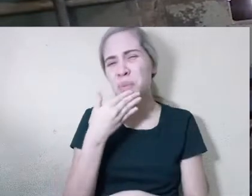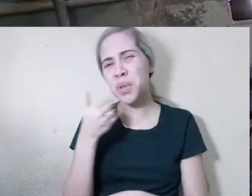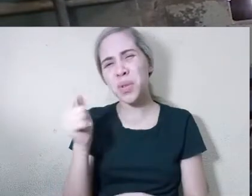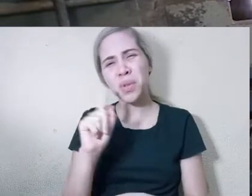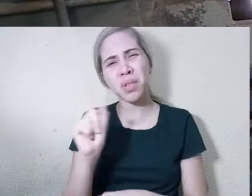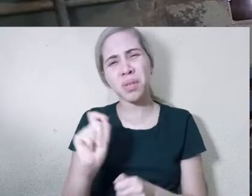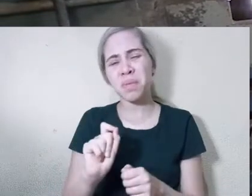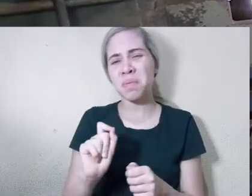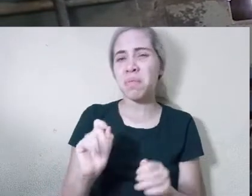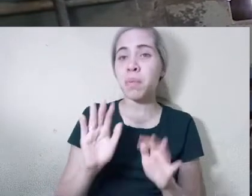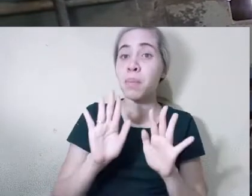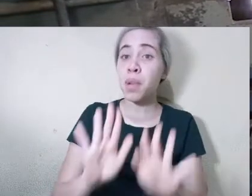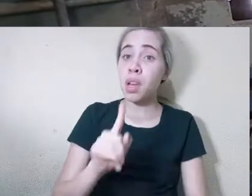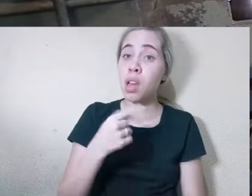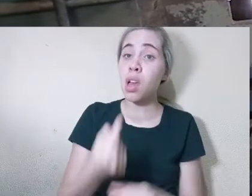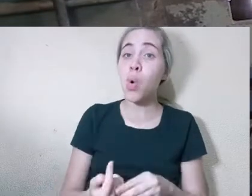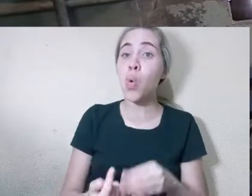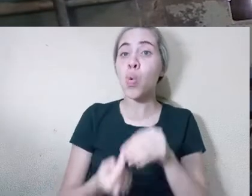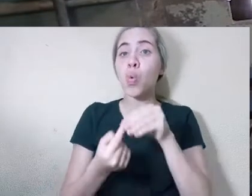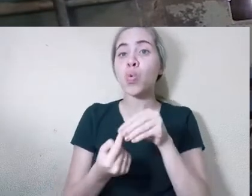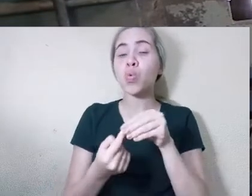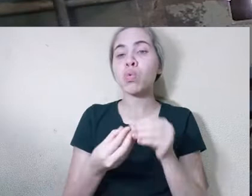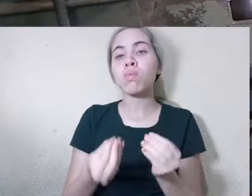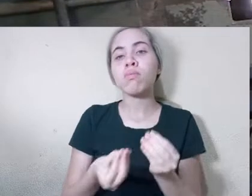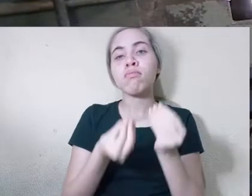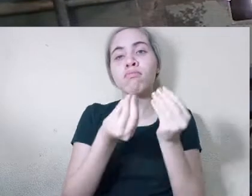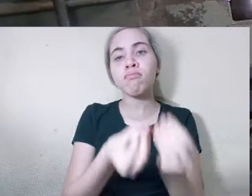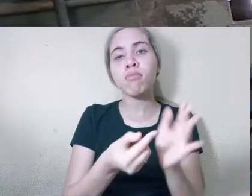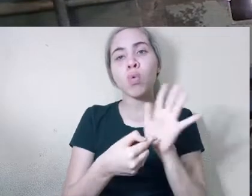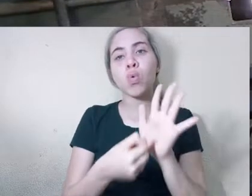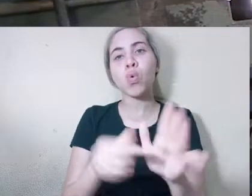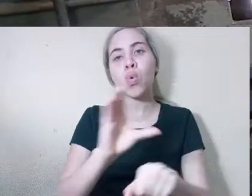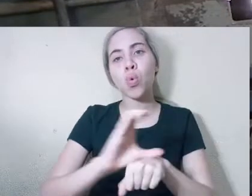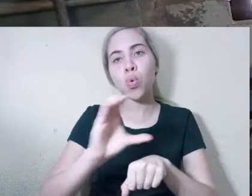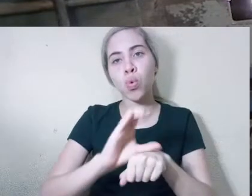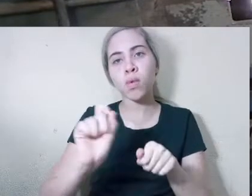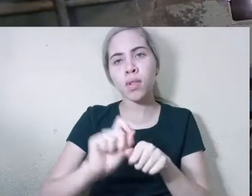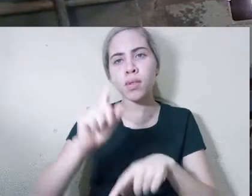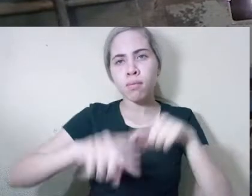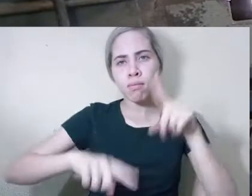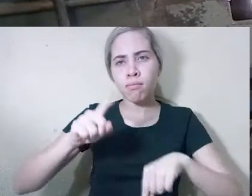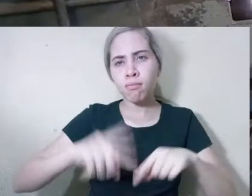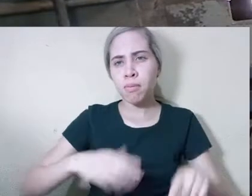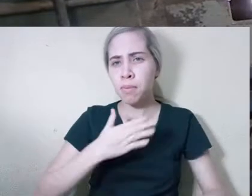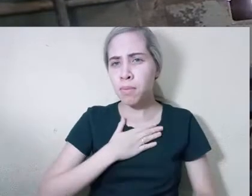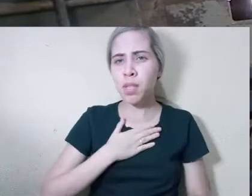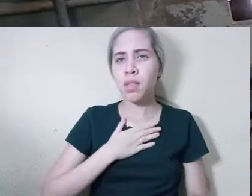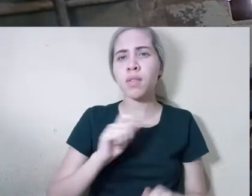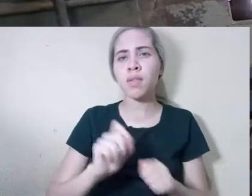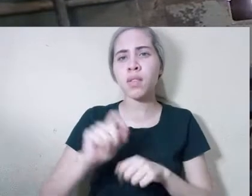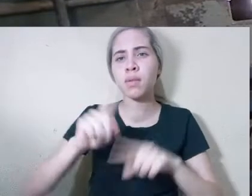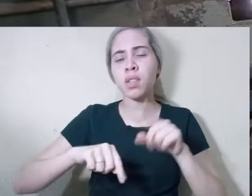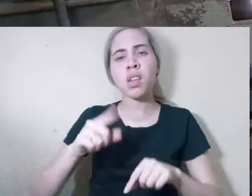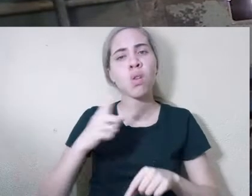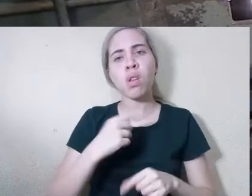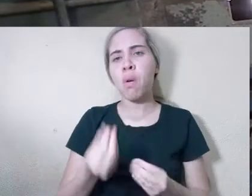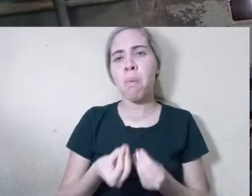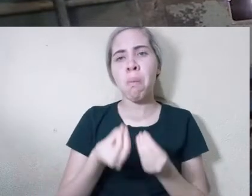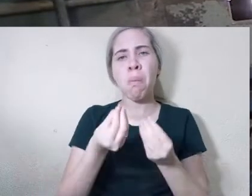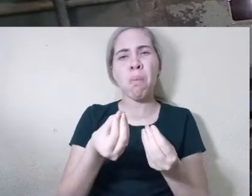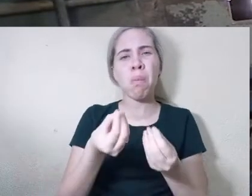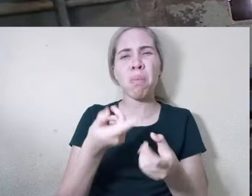ele falou assim: você é o único que eu vou te dar o curso, você vai usar meu material, vou usar minhas ferramentas e eu não vou te cobrar um